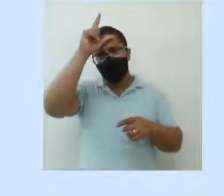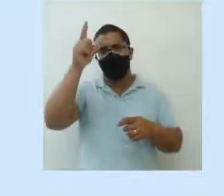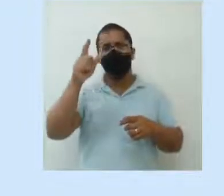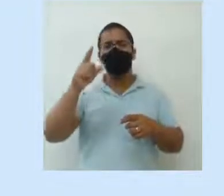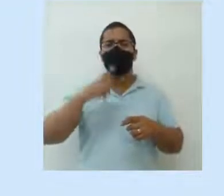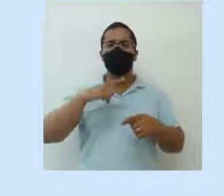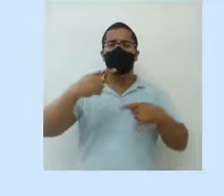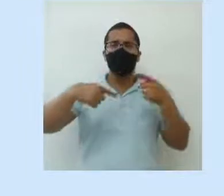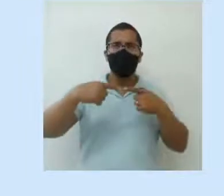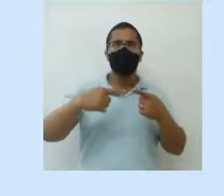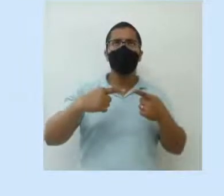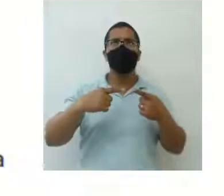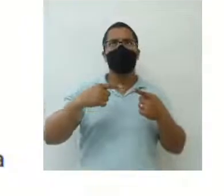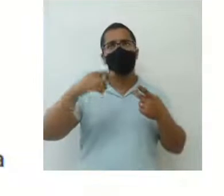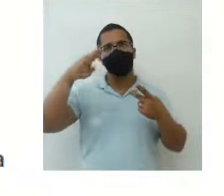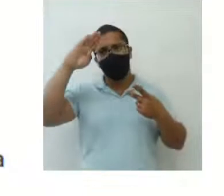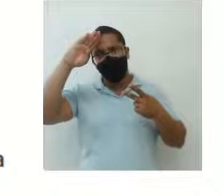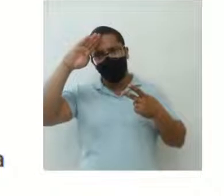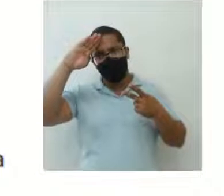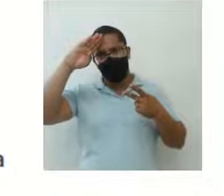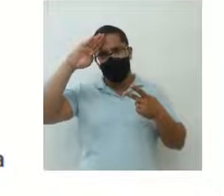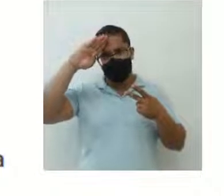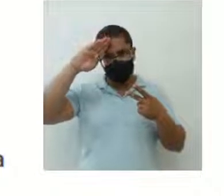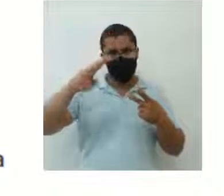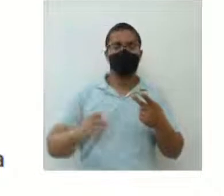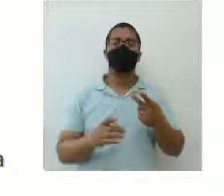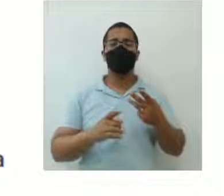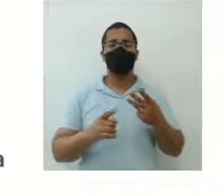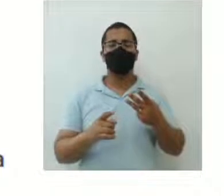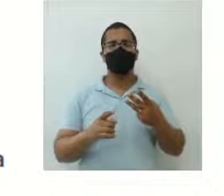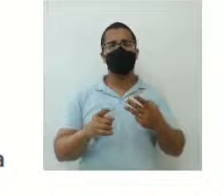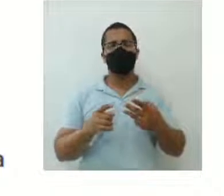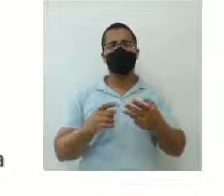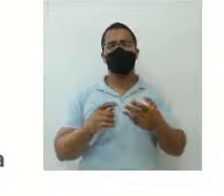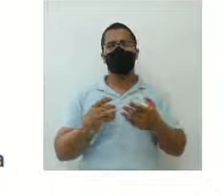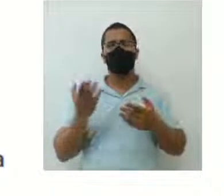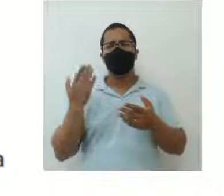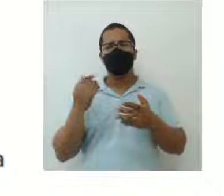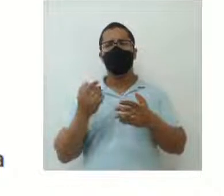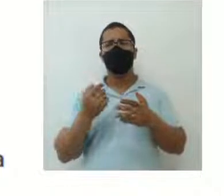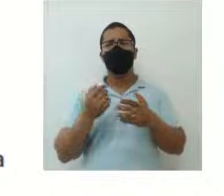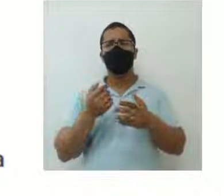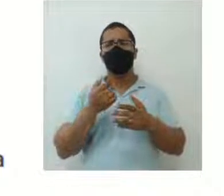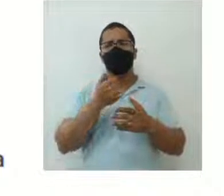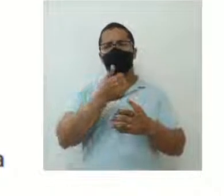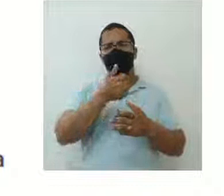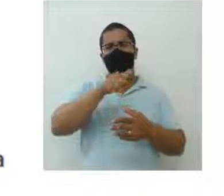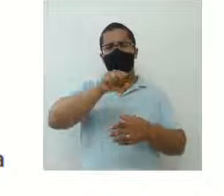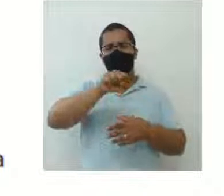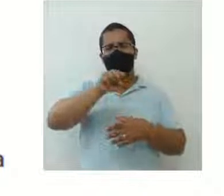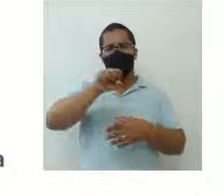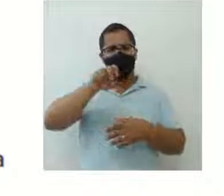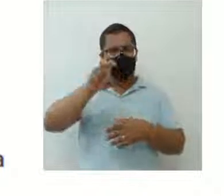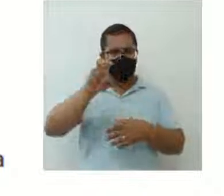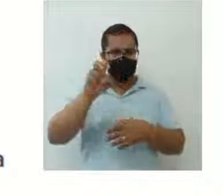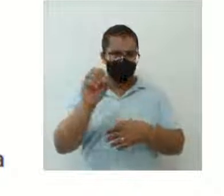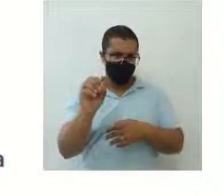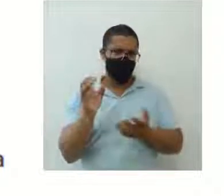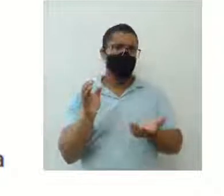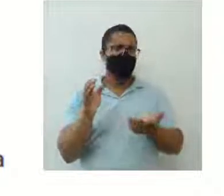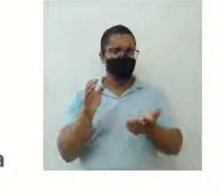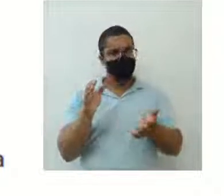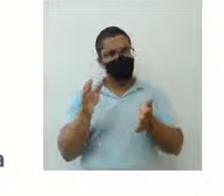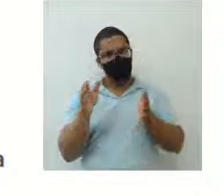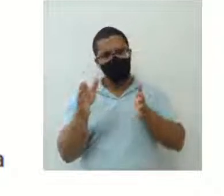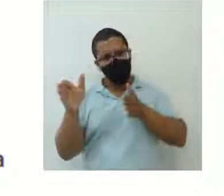militares no início da década de 1850, né? Então, as potências ocidentais,